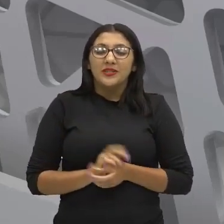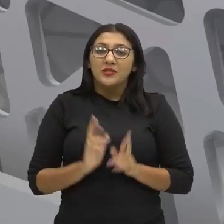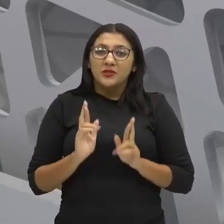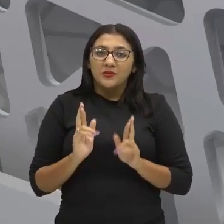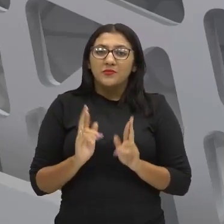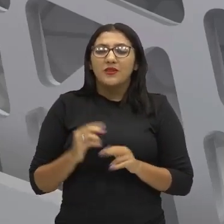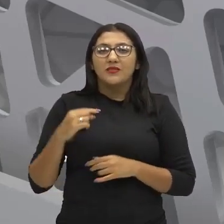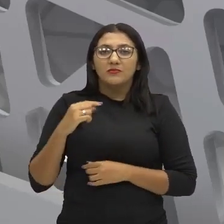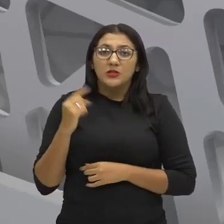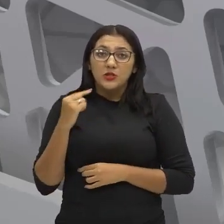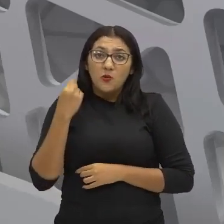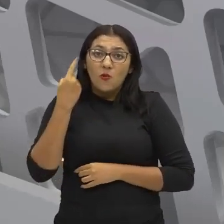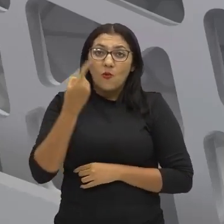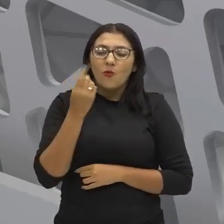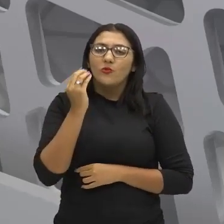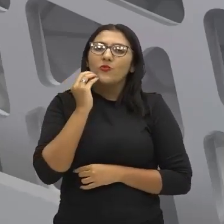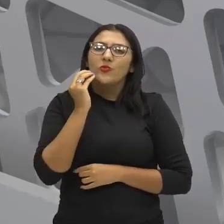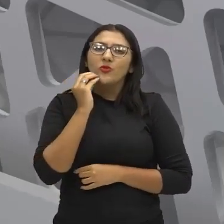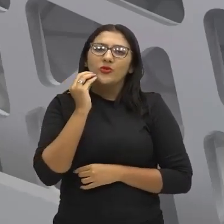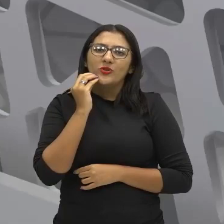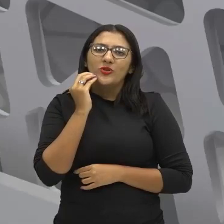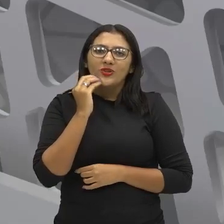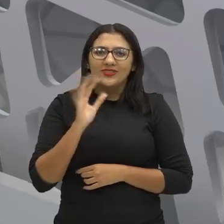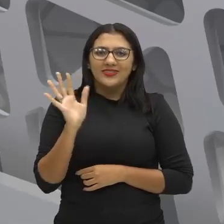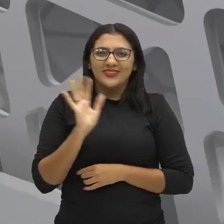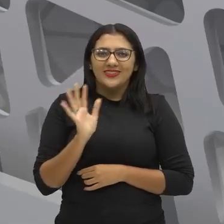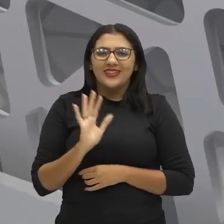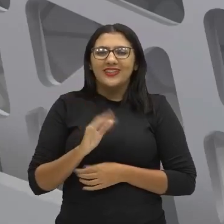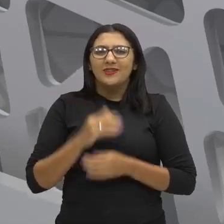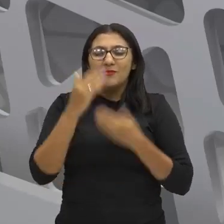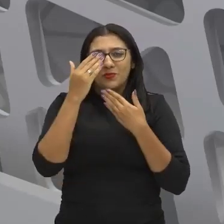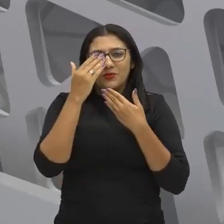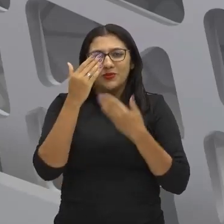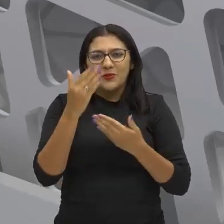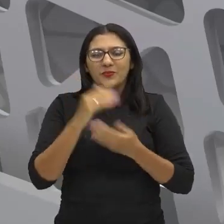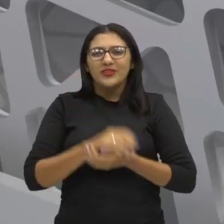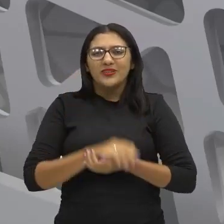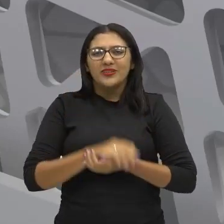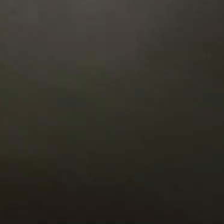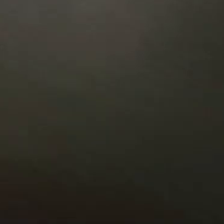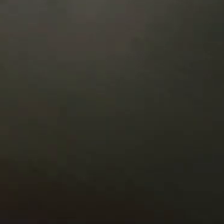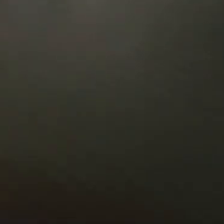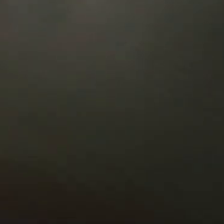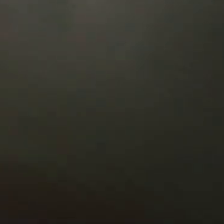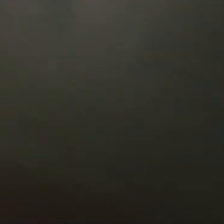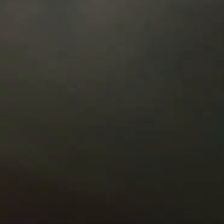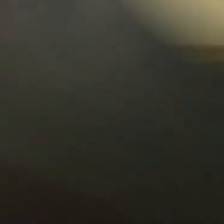Vamos nos encontrar em um breve momento. Obrigado, meu povo!